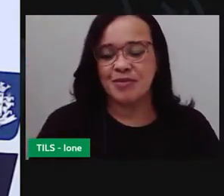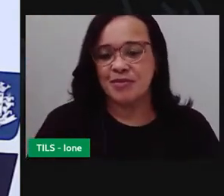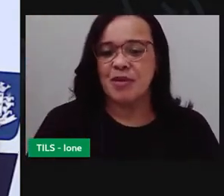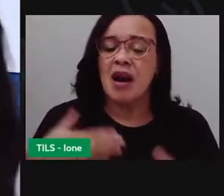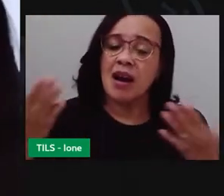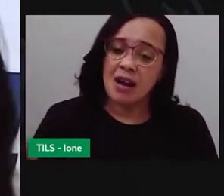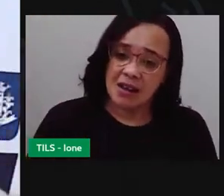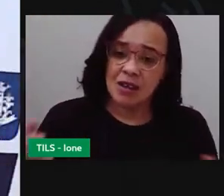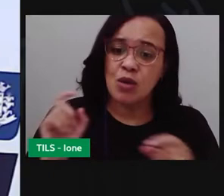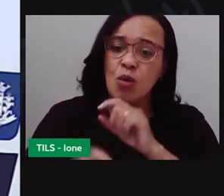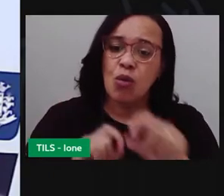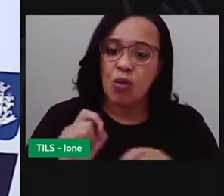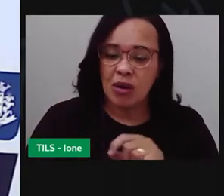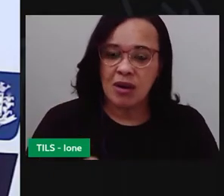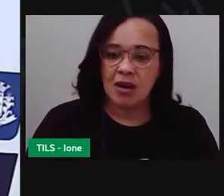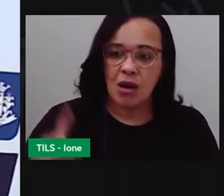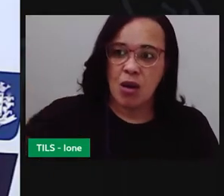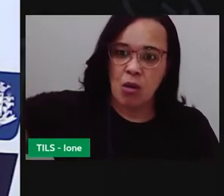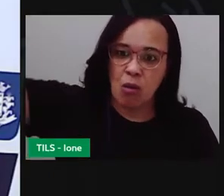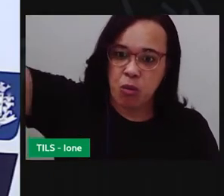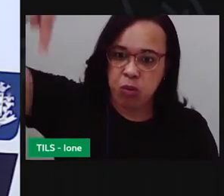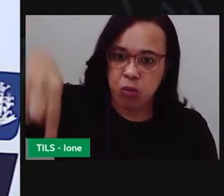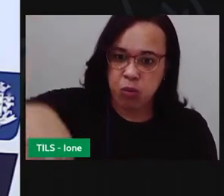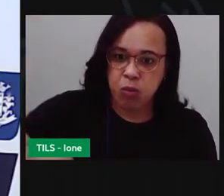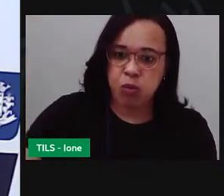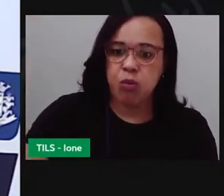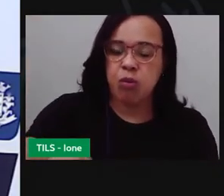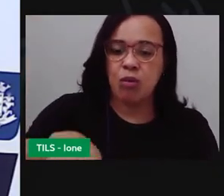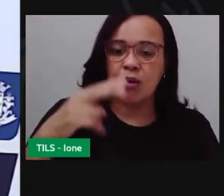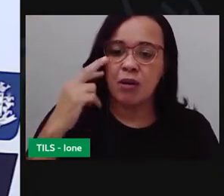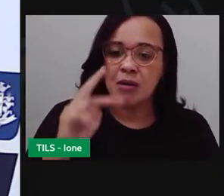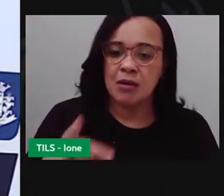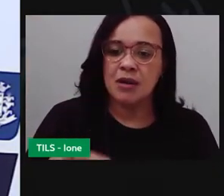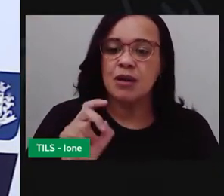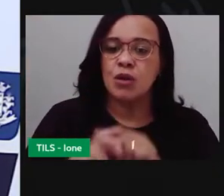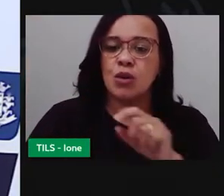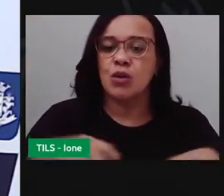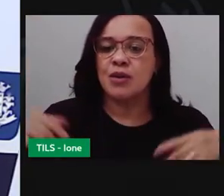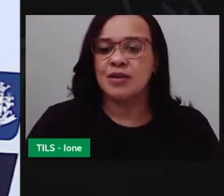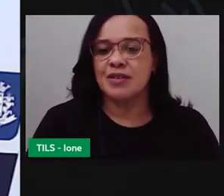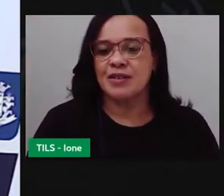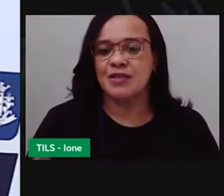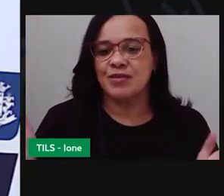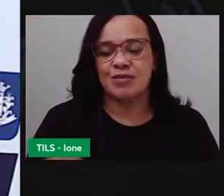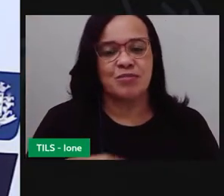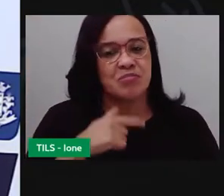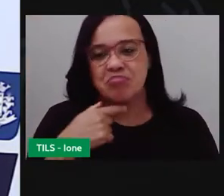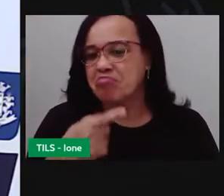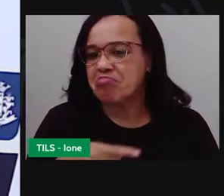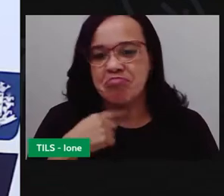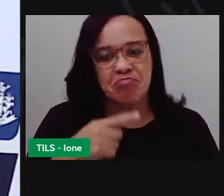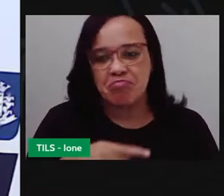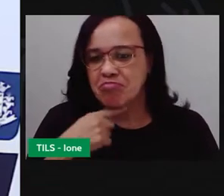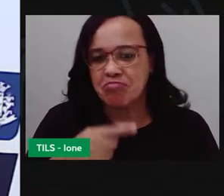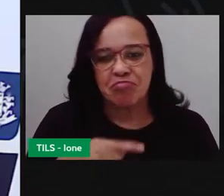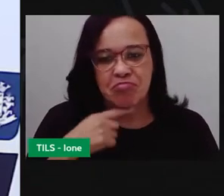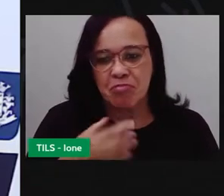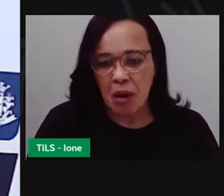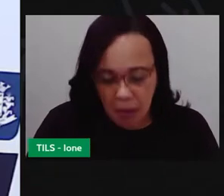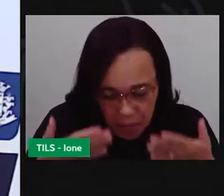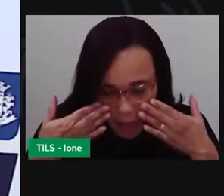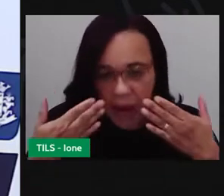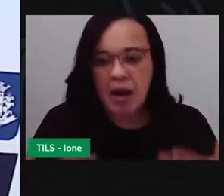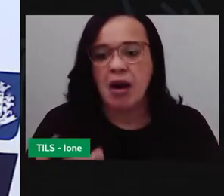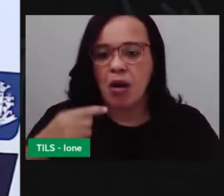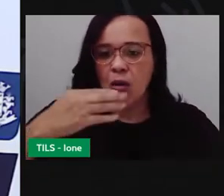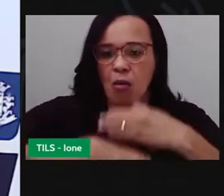atirou para ver se o sonho dele se realizava de ser um balão. Mas acabou que ele rolou,